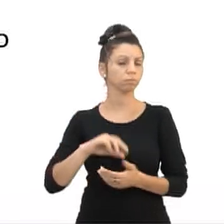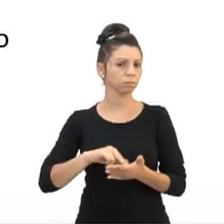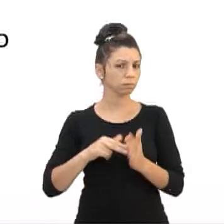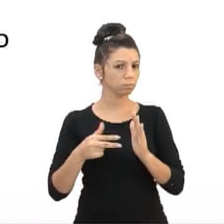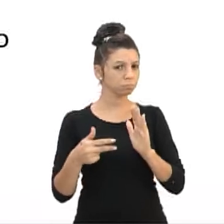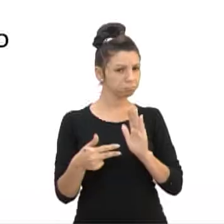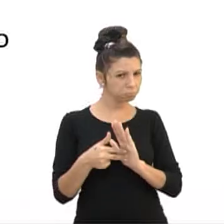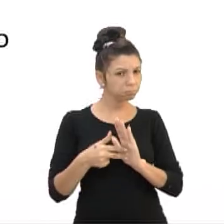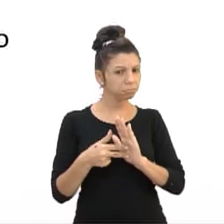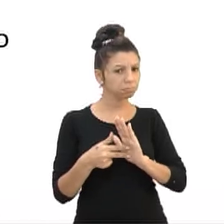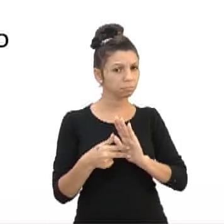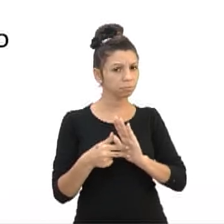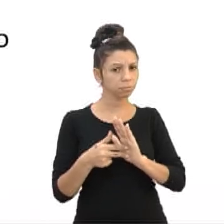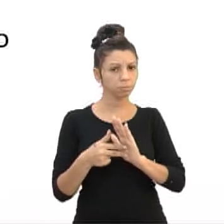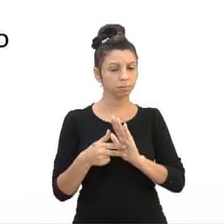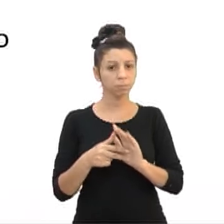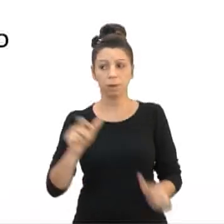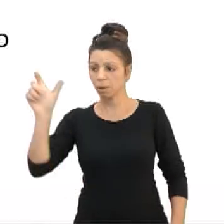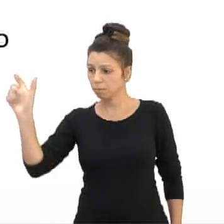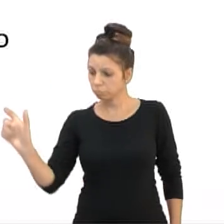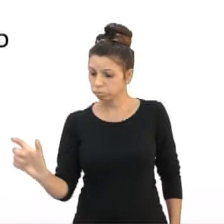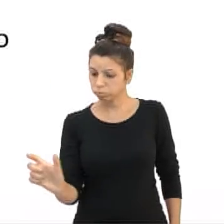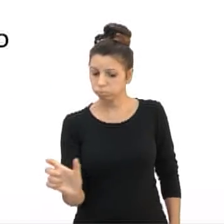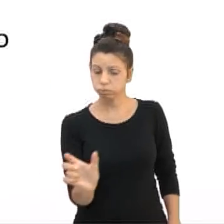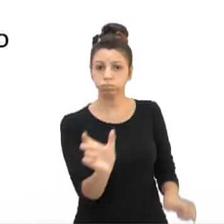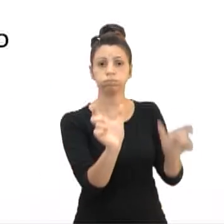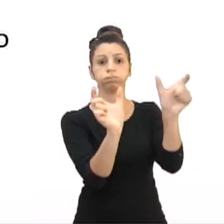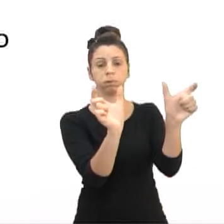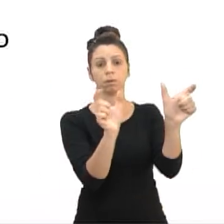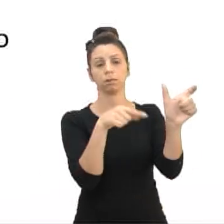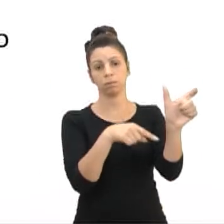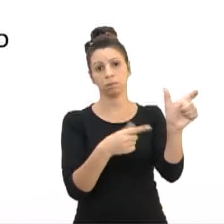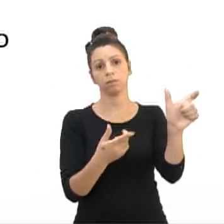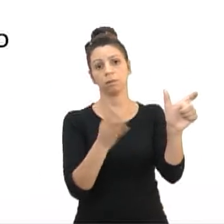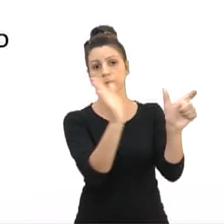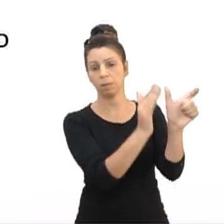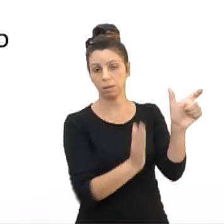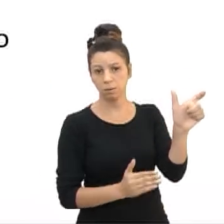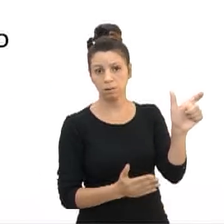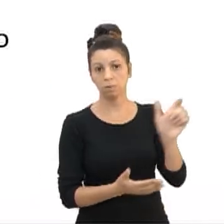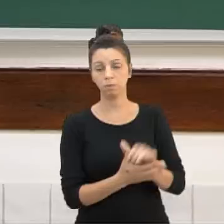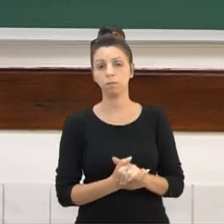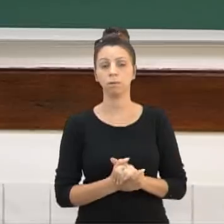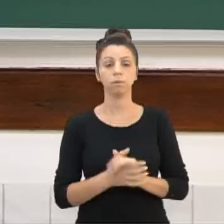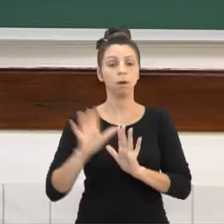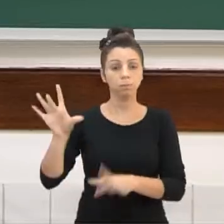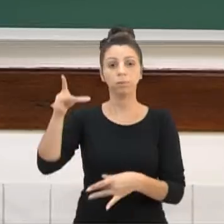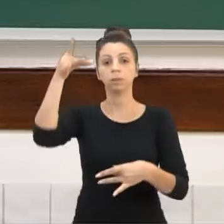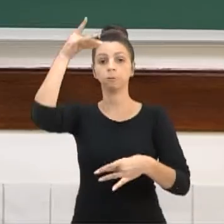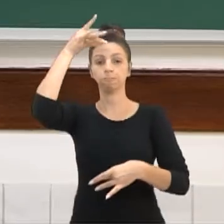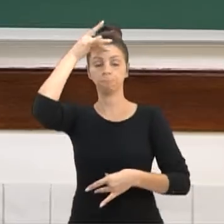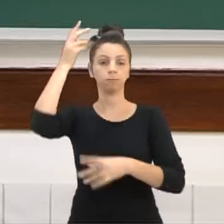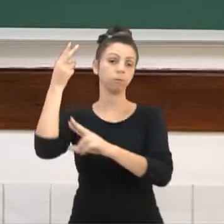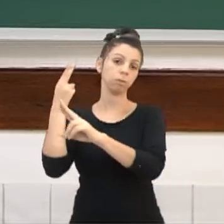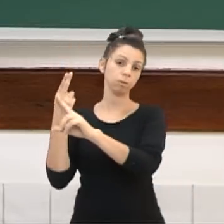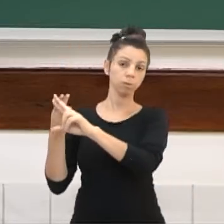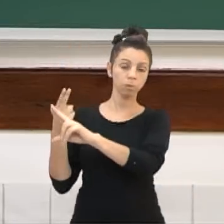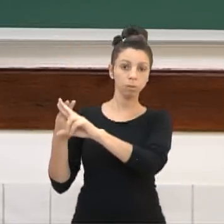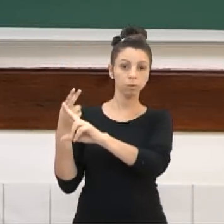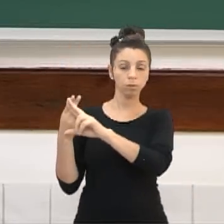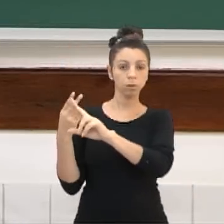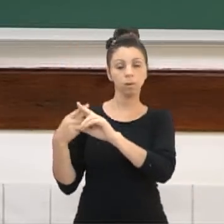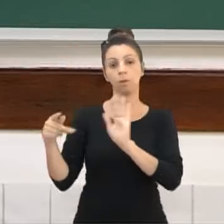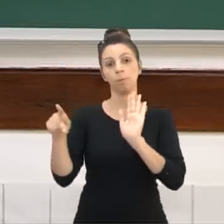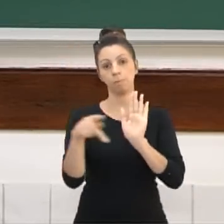do que realmente significa podcast? Ou será que a gente já incorporou e utiliza ela como se fosse propriedade da